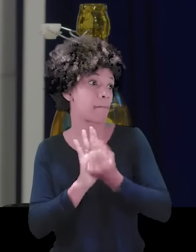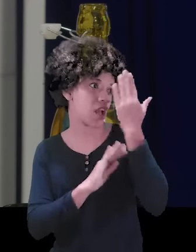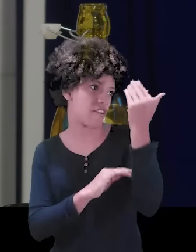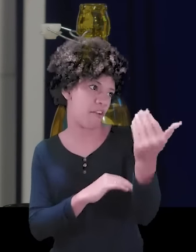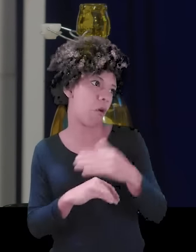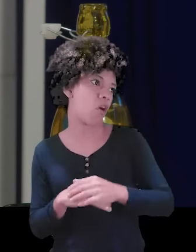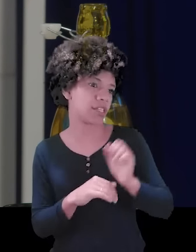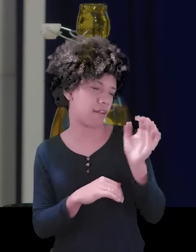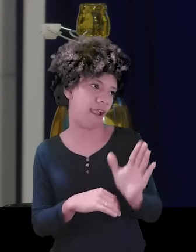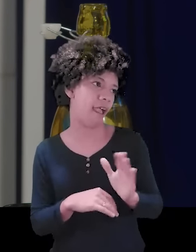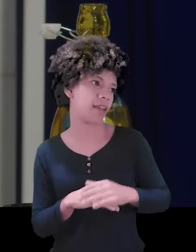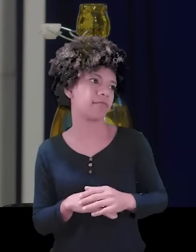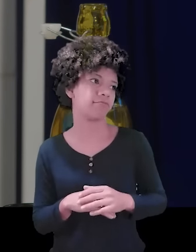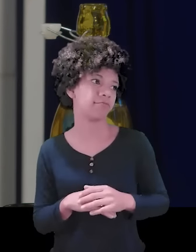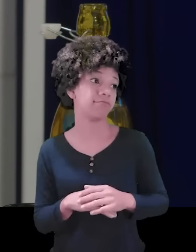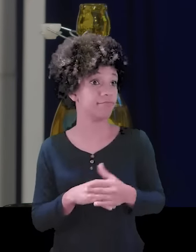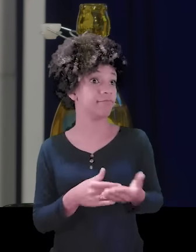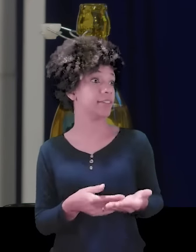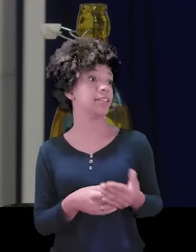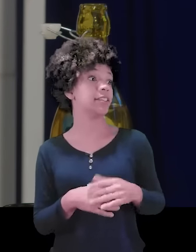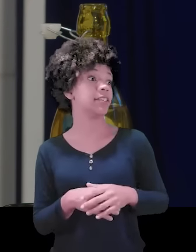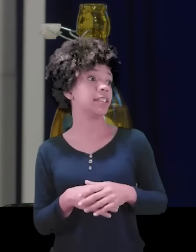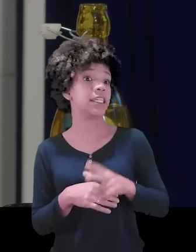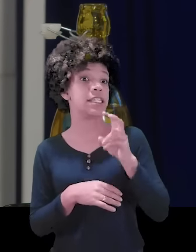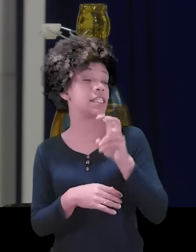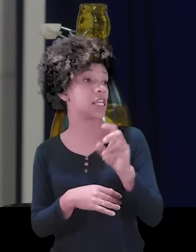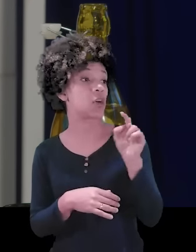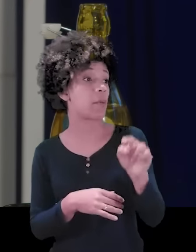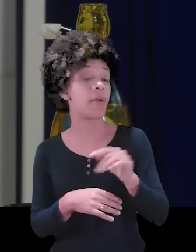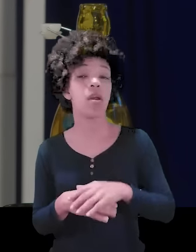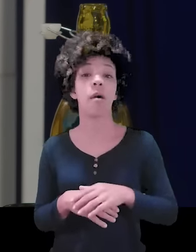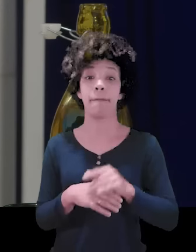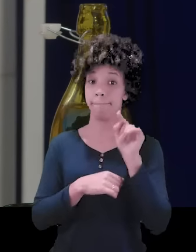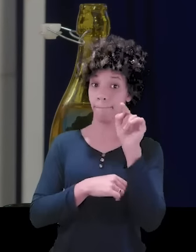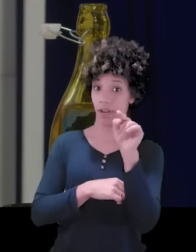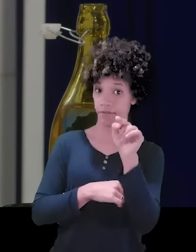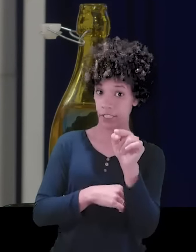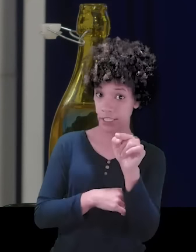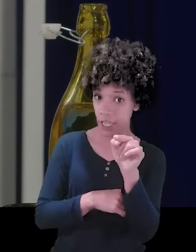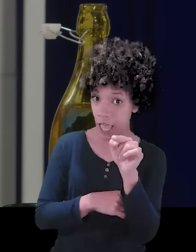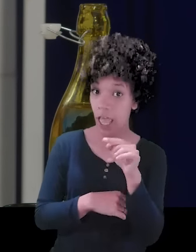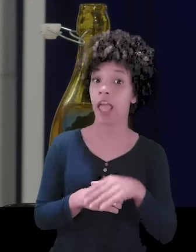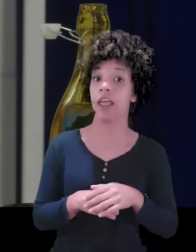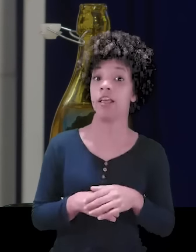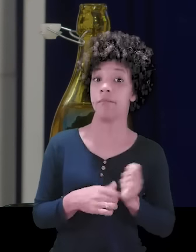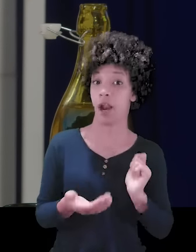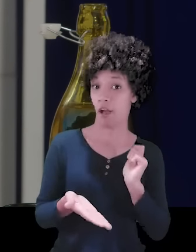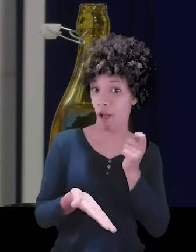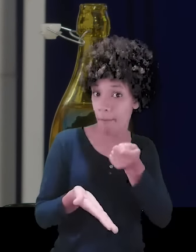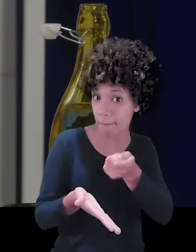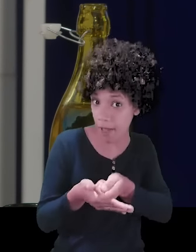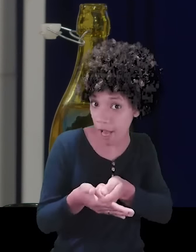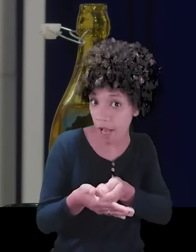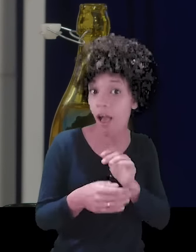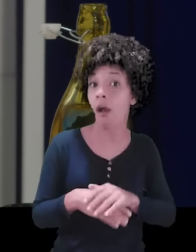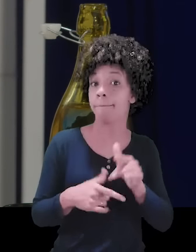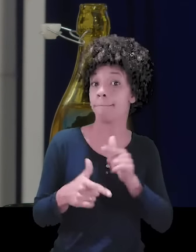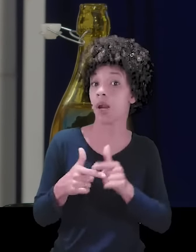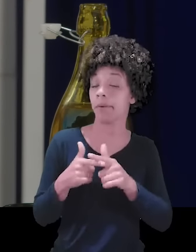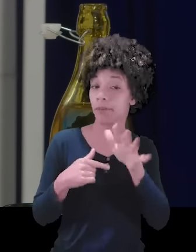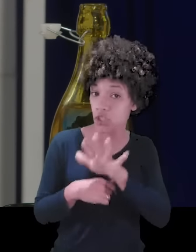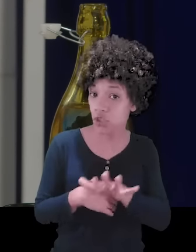sim você vai virar só 5.000 cedo de casa comprar o problema de